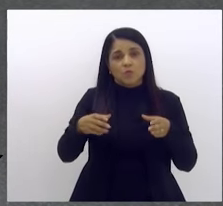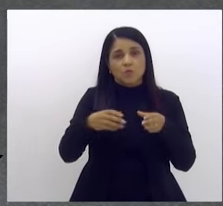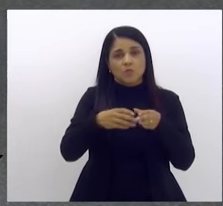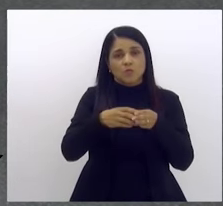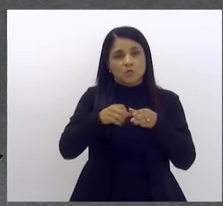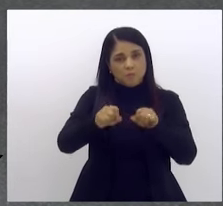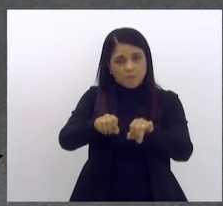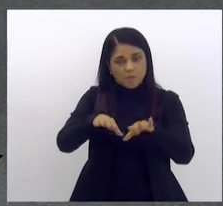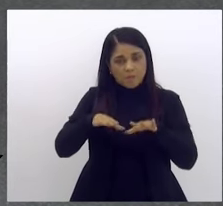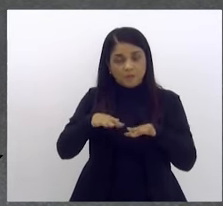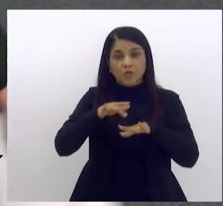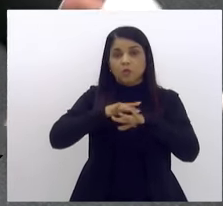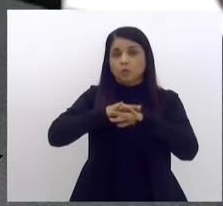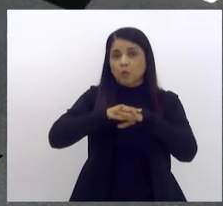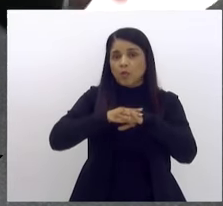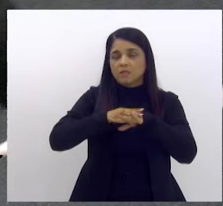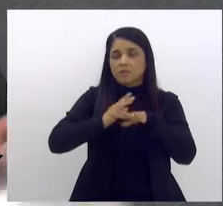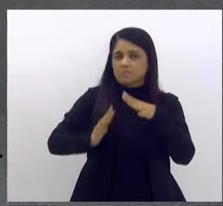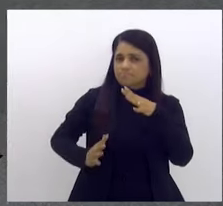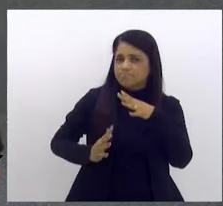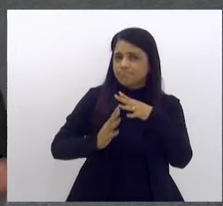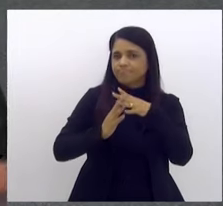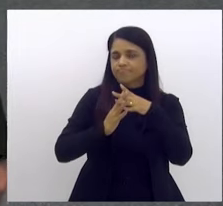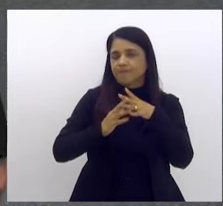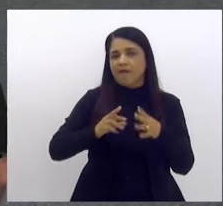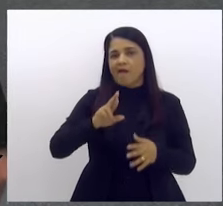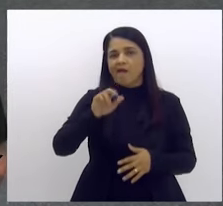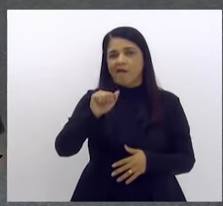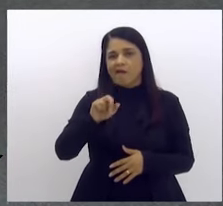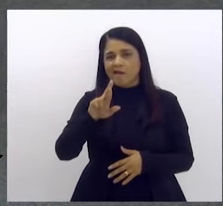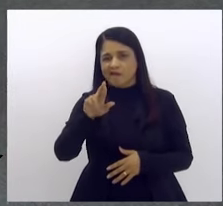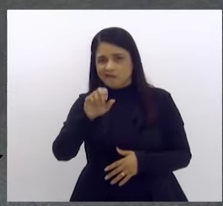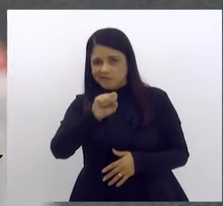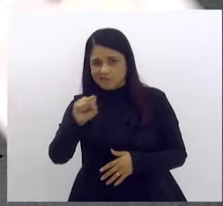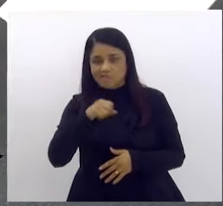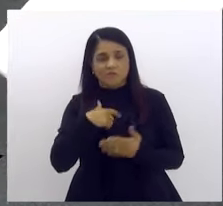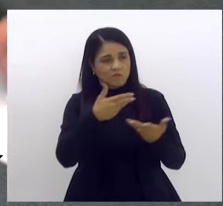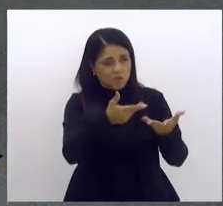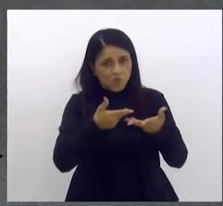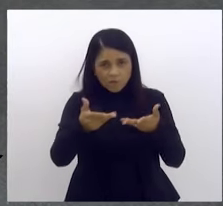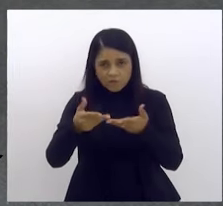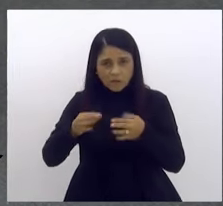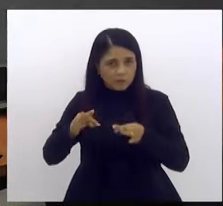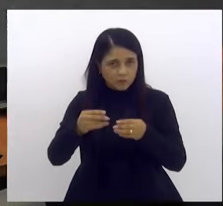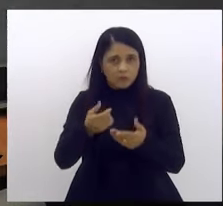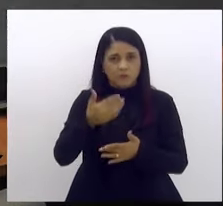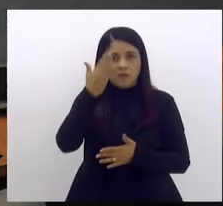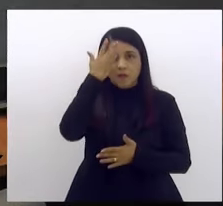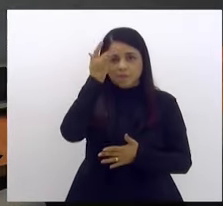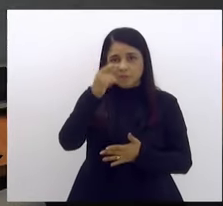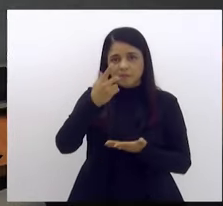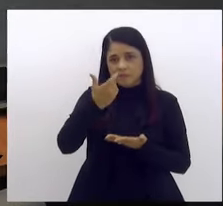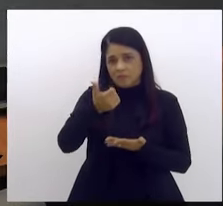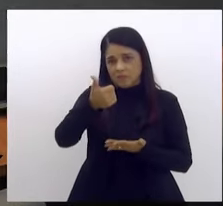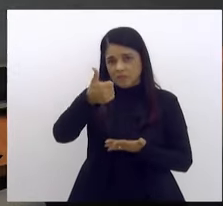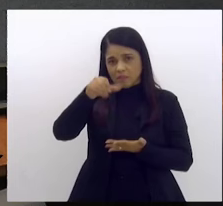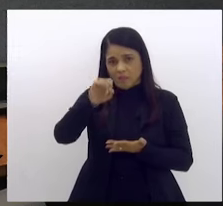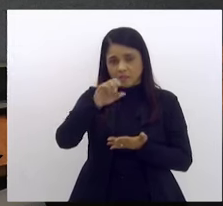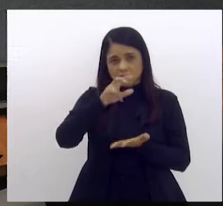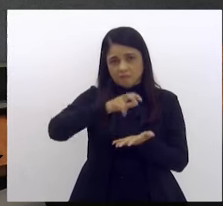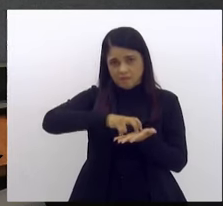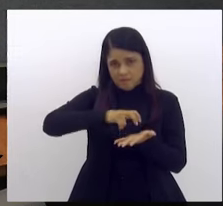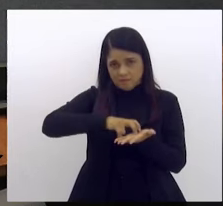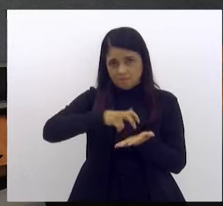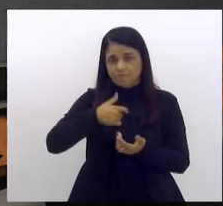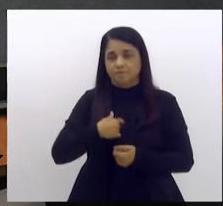sobre doenças raras. Então, está todos convidados para participar amanhã às 10 horas aqui no plenário. Obrigado, deputado Nuni